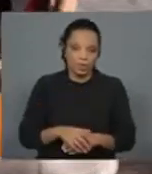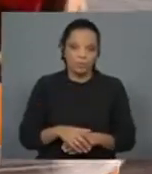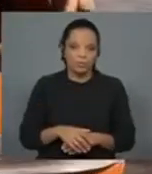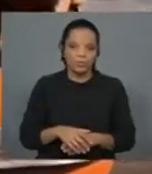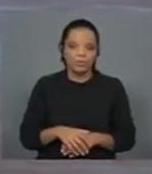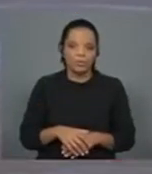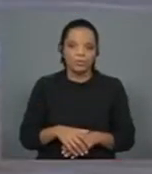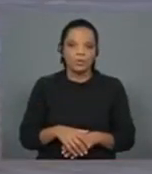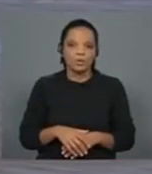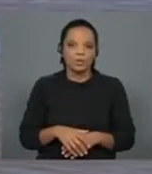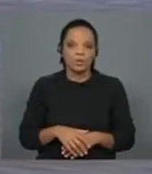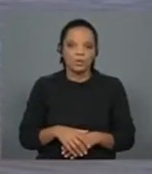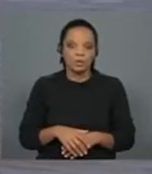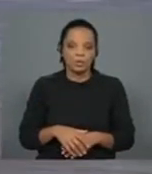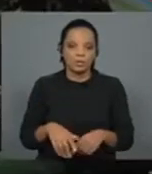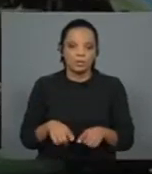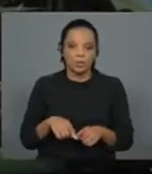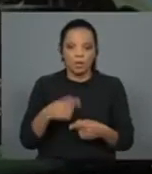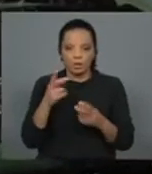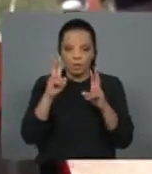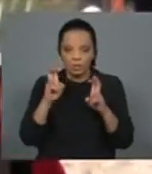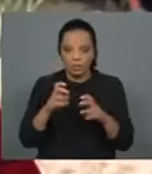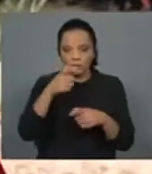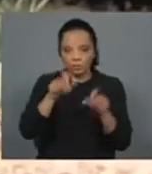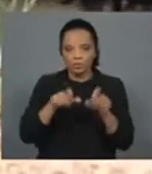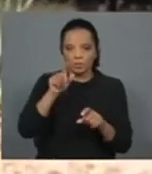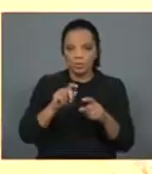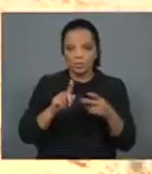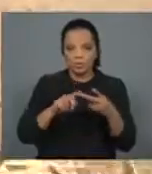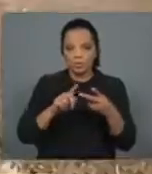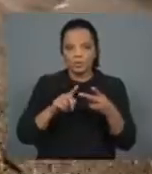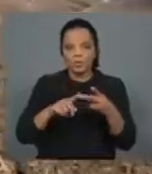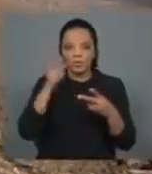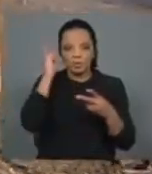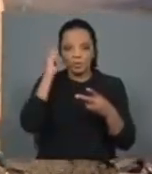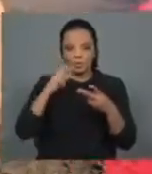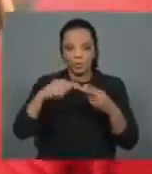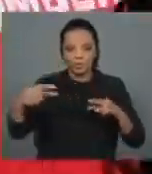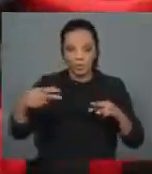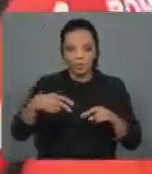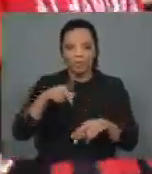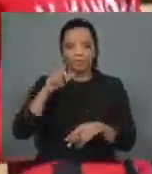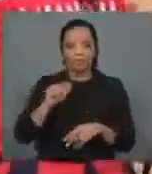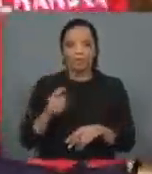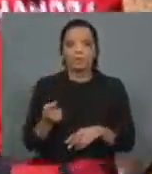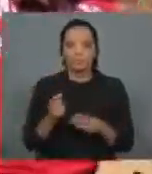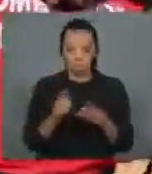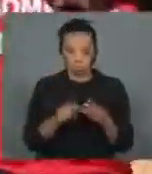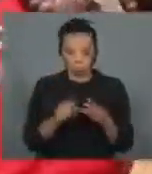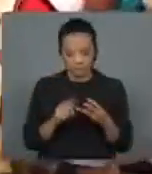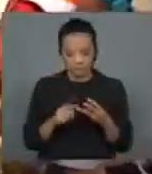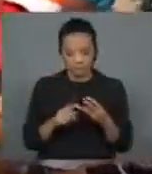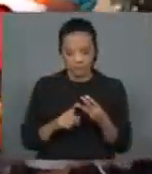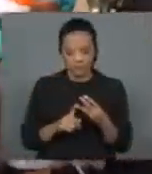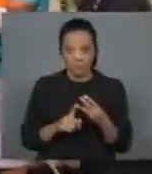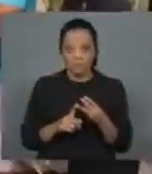voluntários, detidos por associações humanitárias. Temos depois também os bombeiros municipais e depois uma grande componente de...